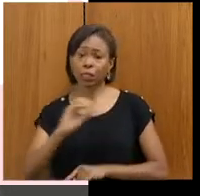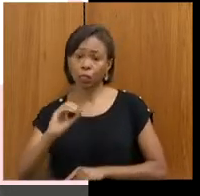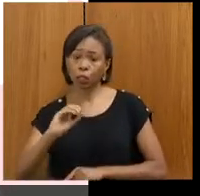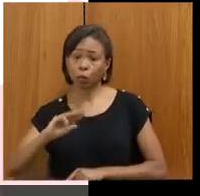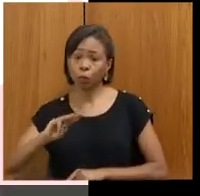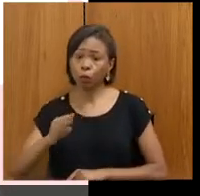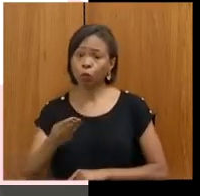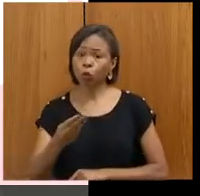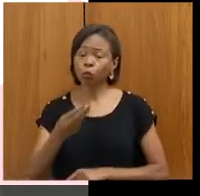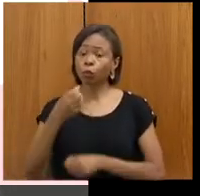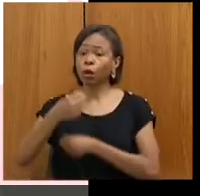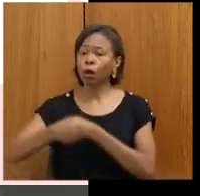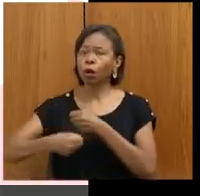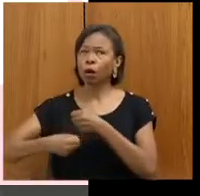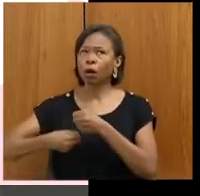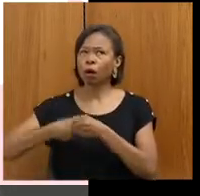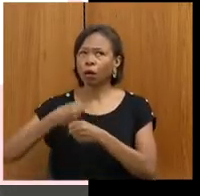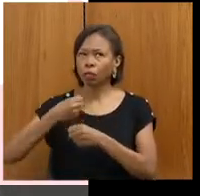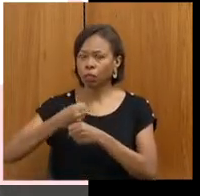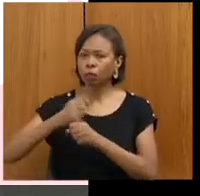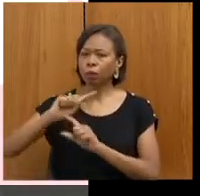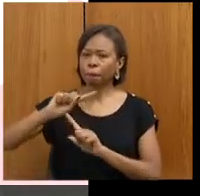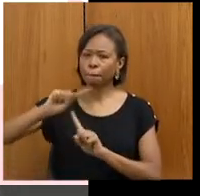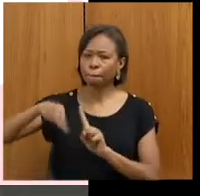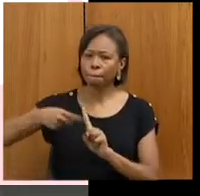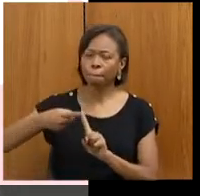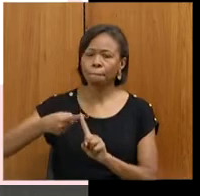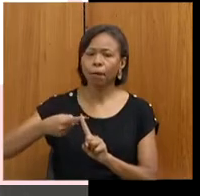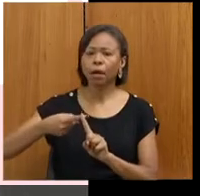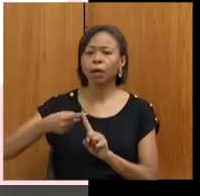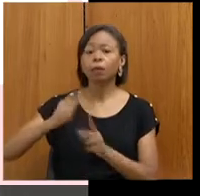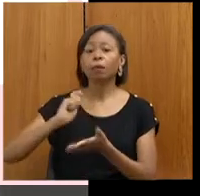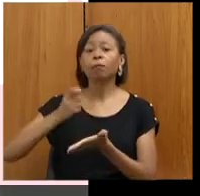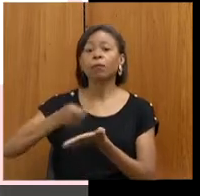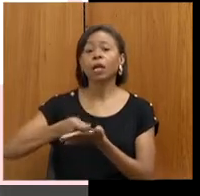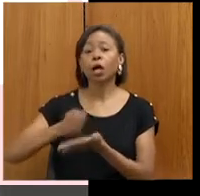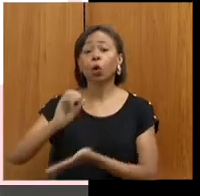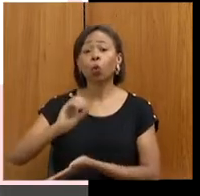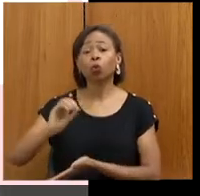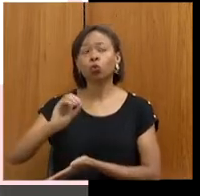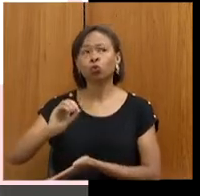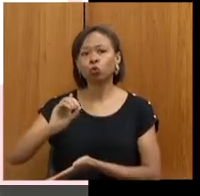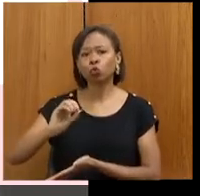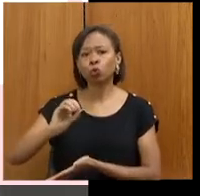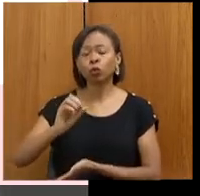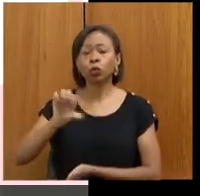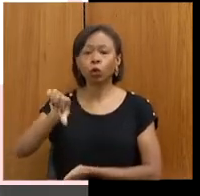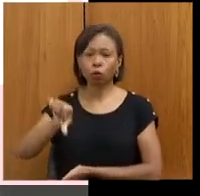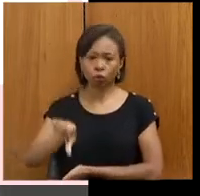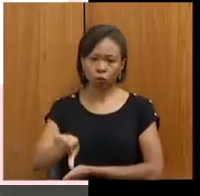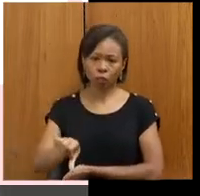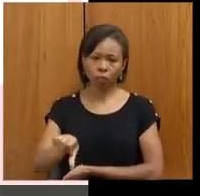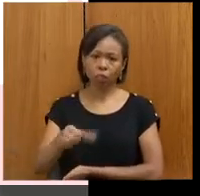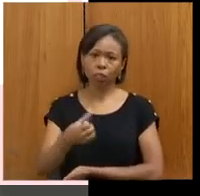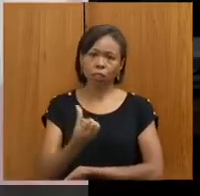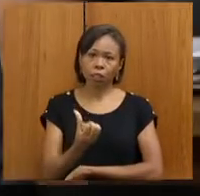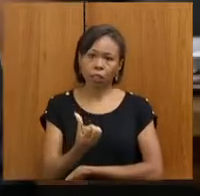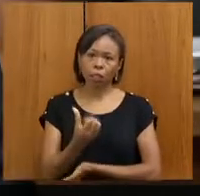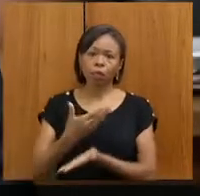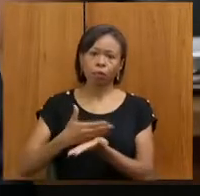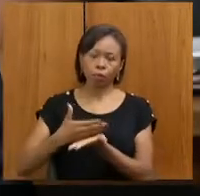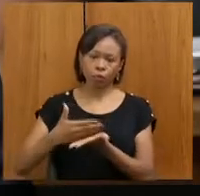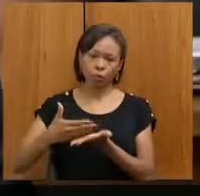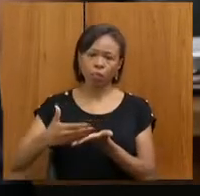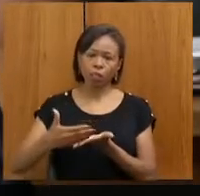o ano que vem além de 400 milhões a gente começa a pagar em outubro 96 parcelas em aproximadamente